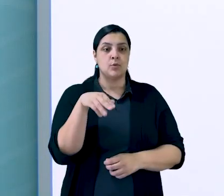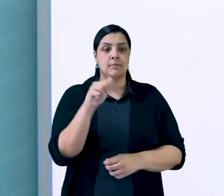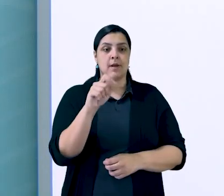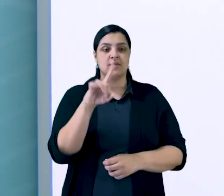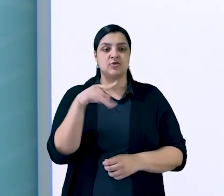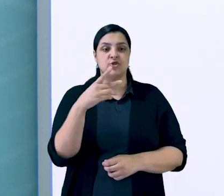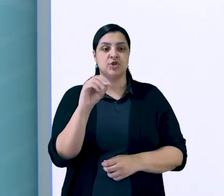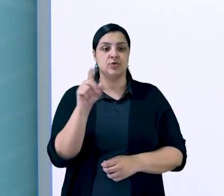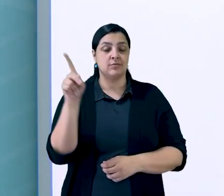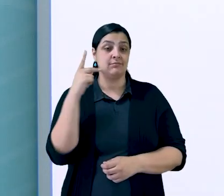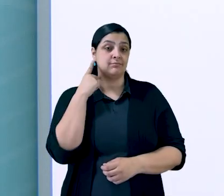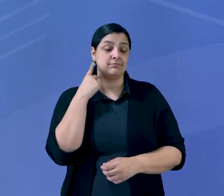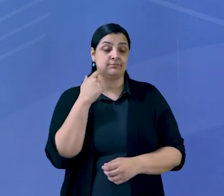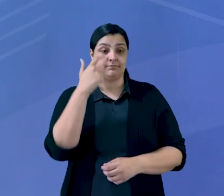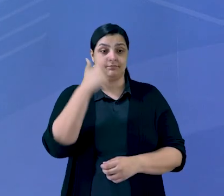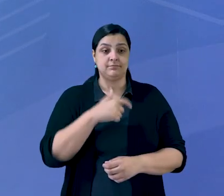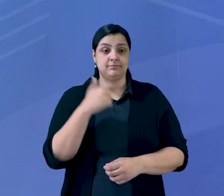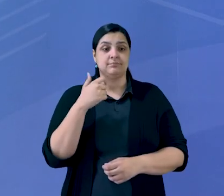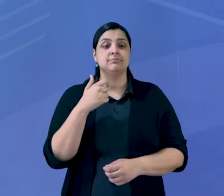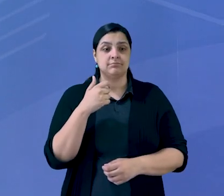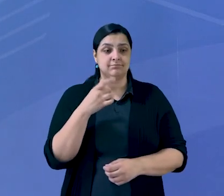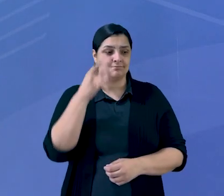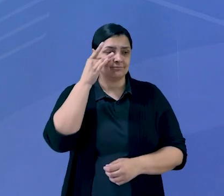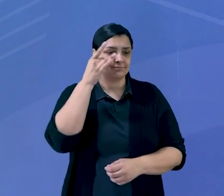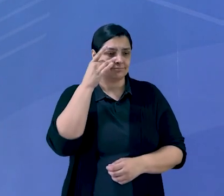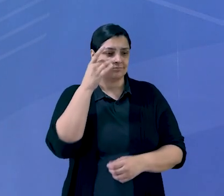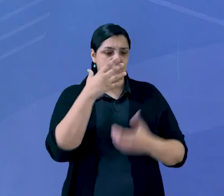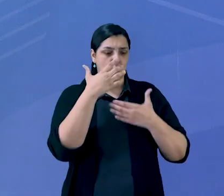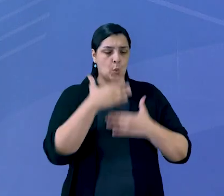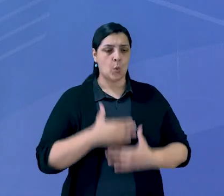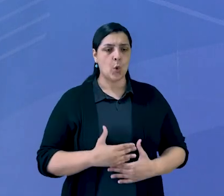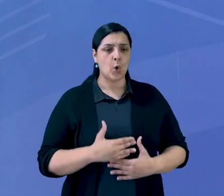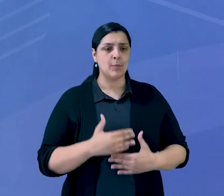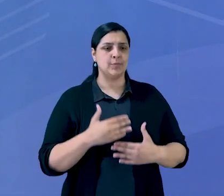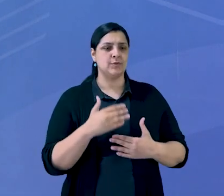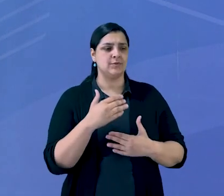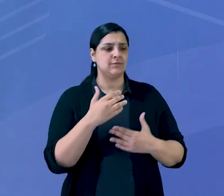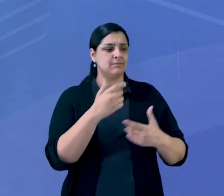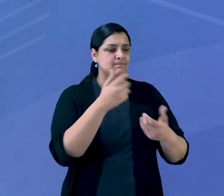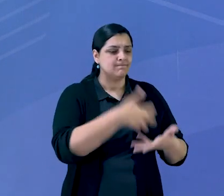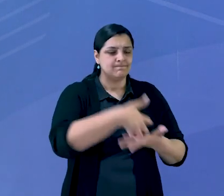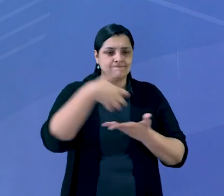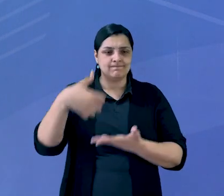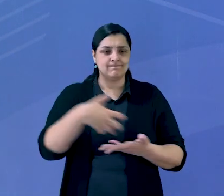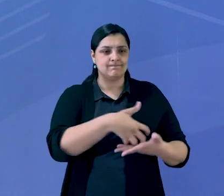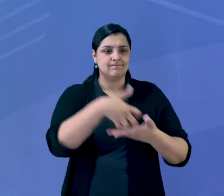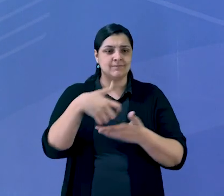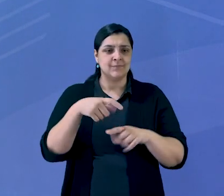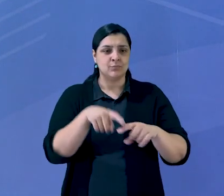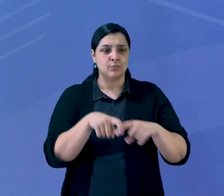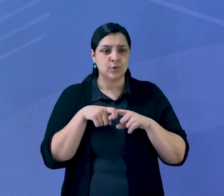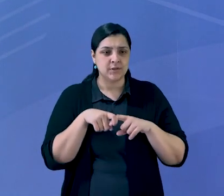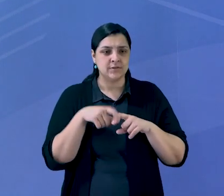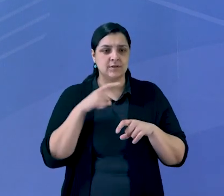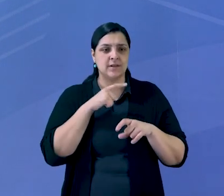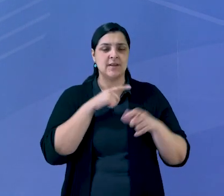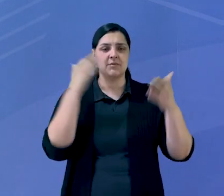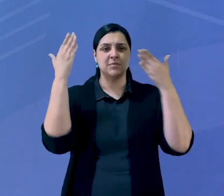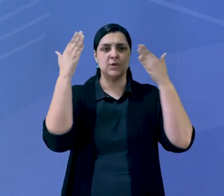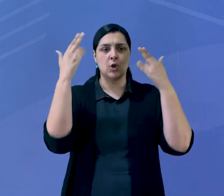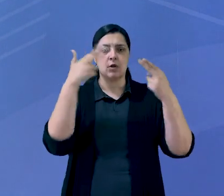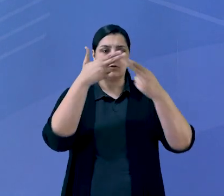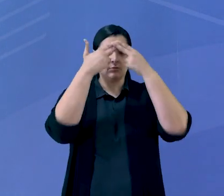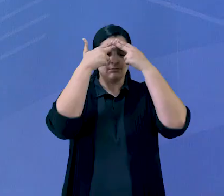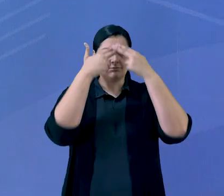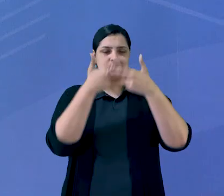de Brumadinho, em Minas Gerais. O profissional presenciou a retirada de corpos e fragmentos das vítimas dos rejeitos e, por conta disso, teve